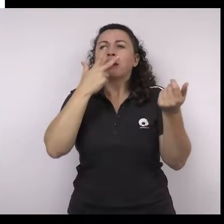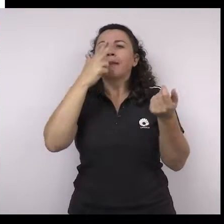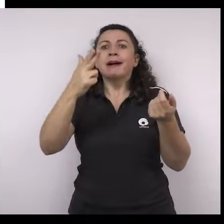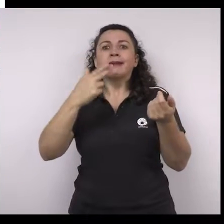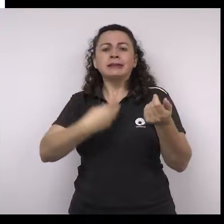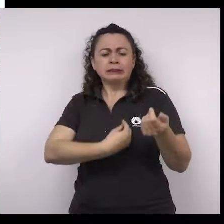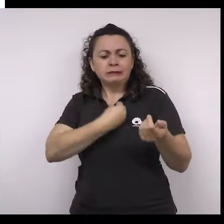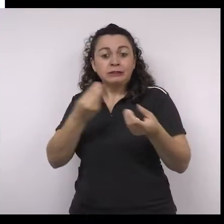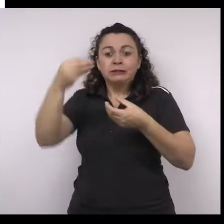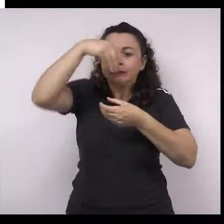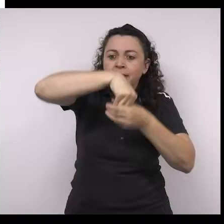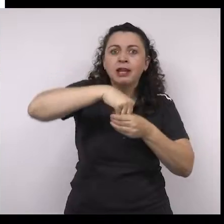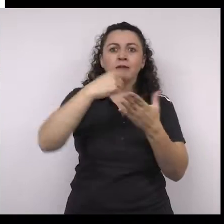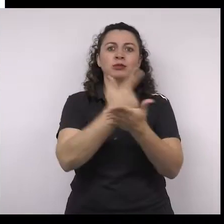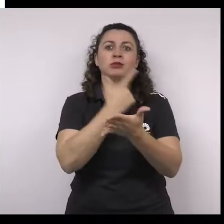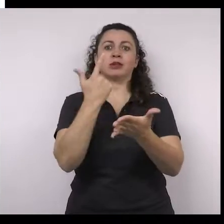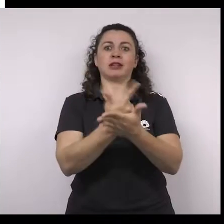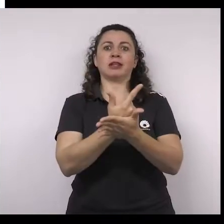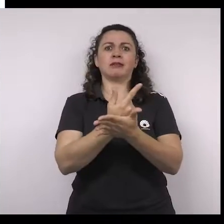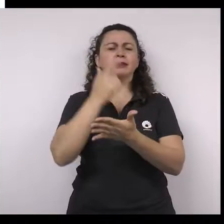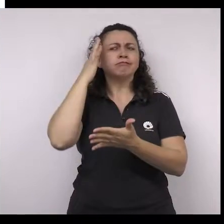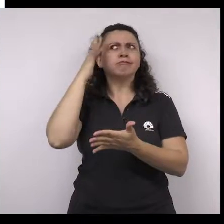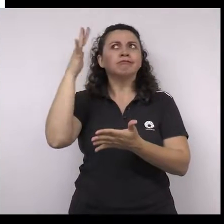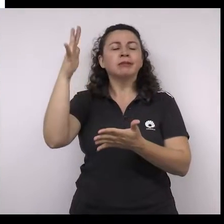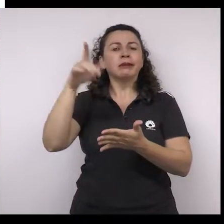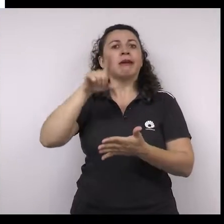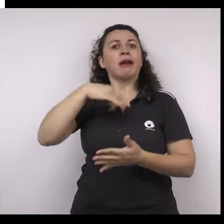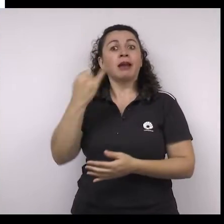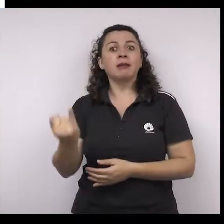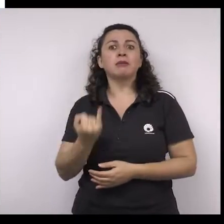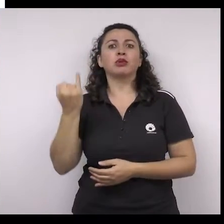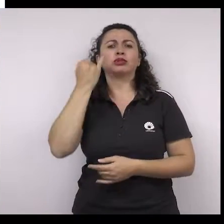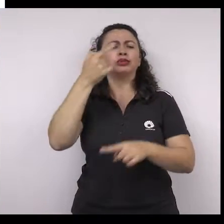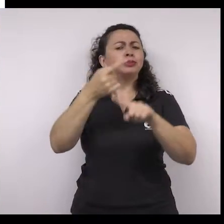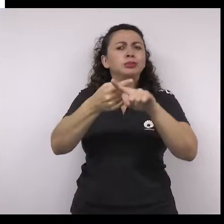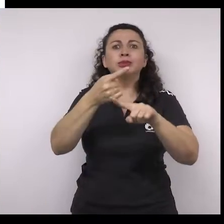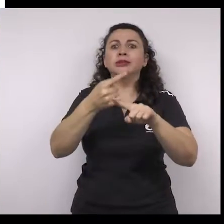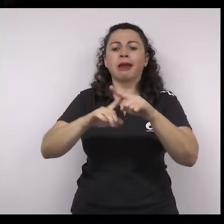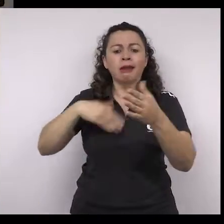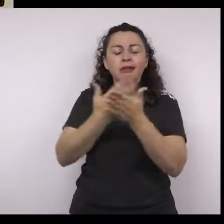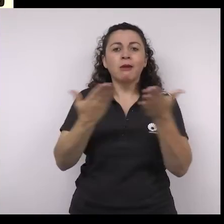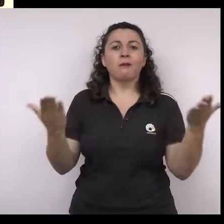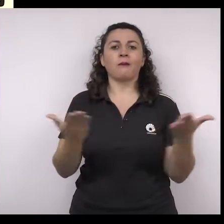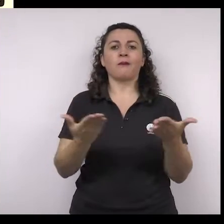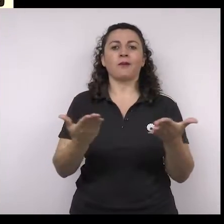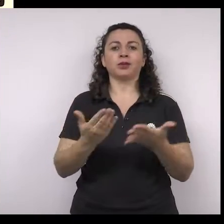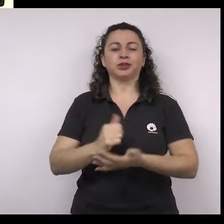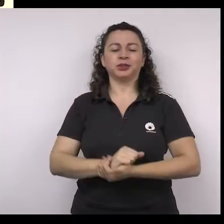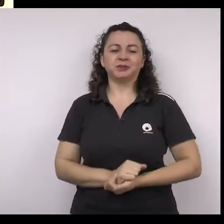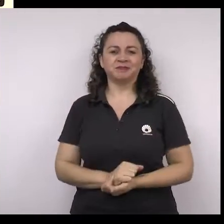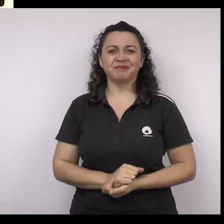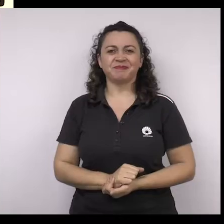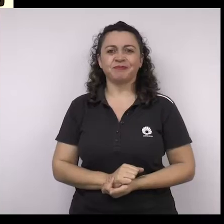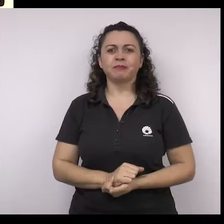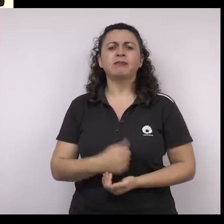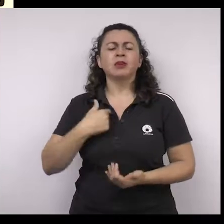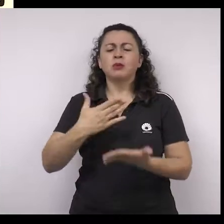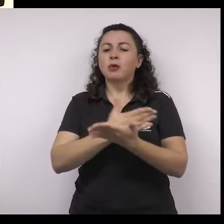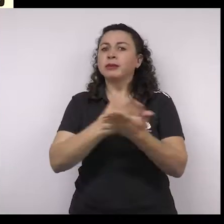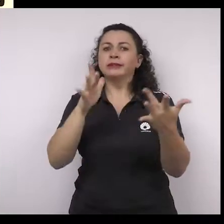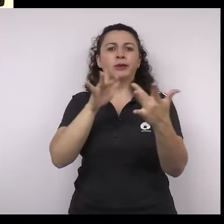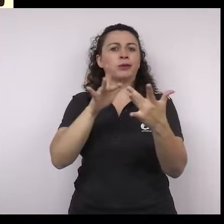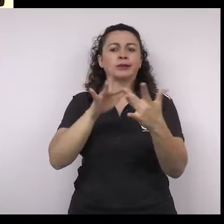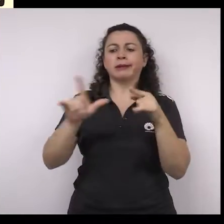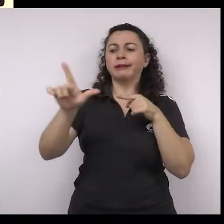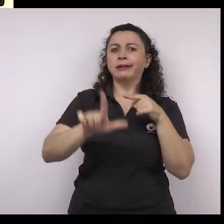inserido nessa obra, de você entender o porquê que essa obra é importante, o porquê que ela está viva até hoje. Eu tive contato só quando eu me preparei para o